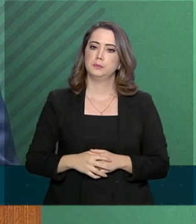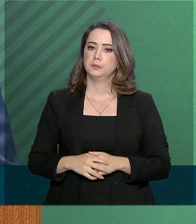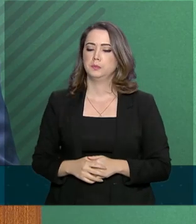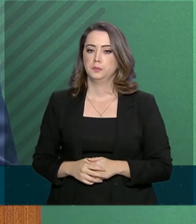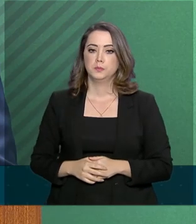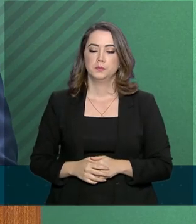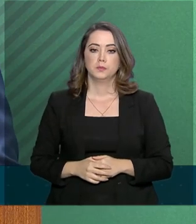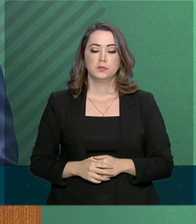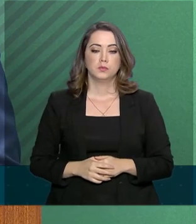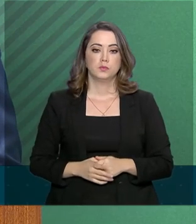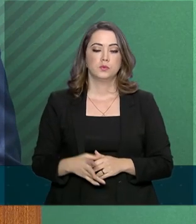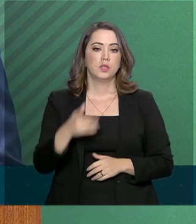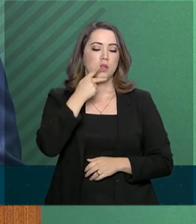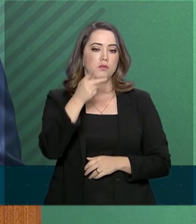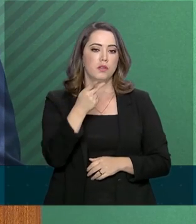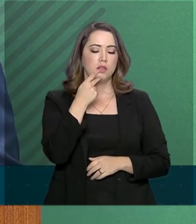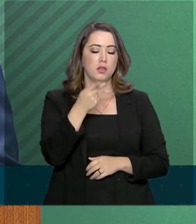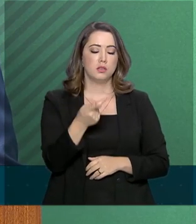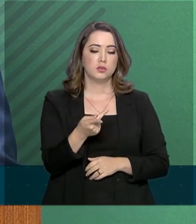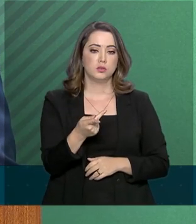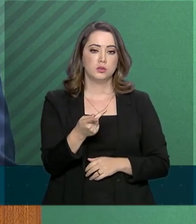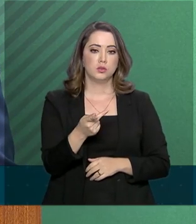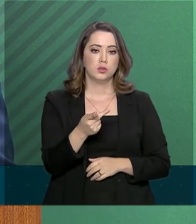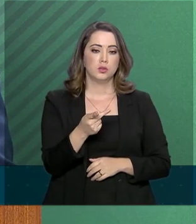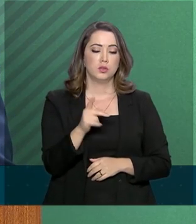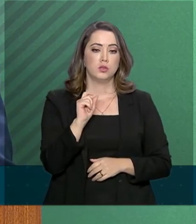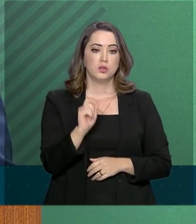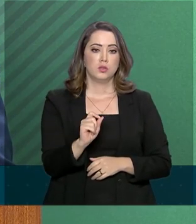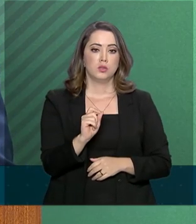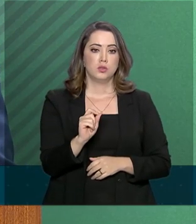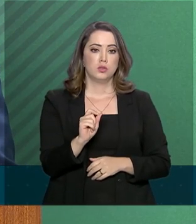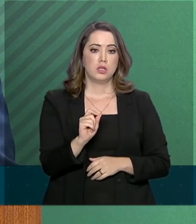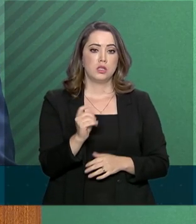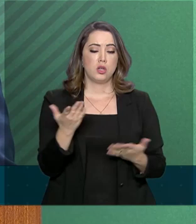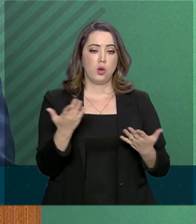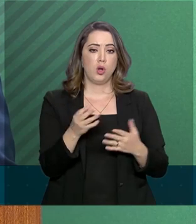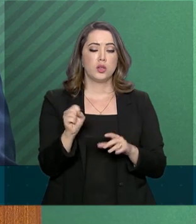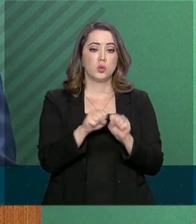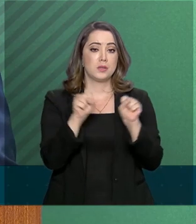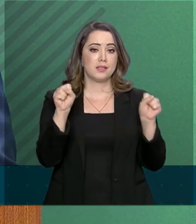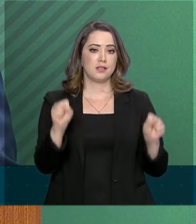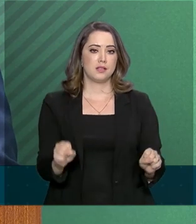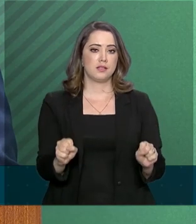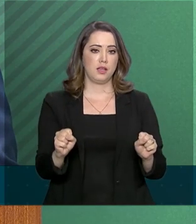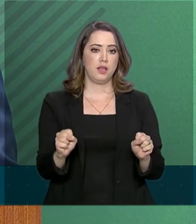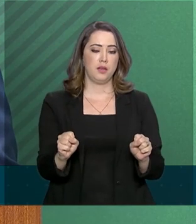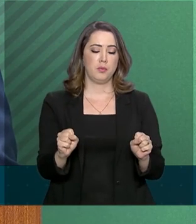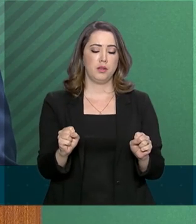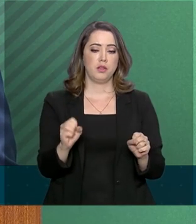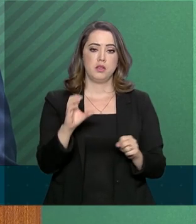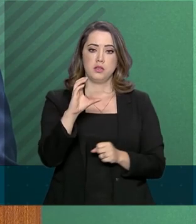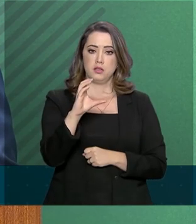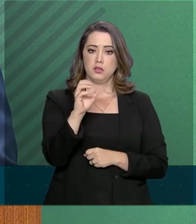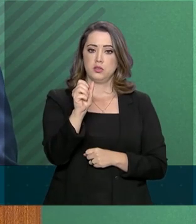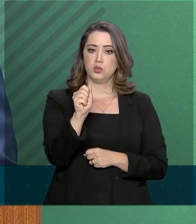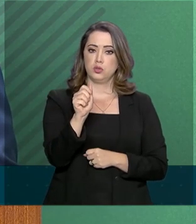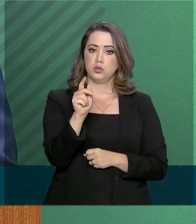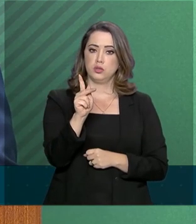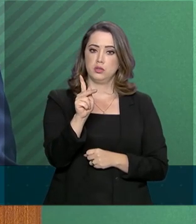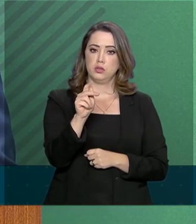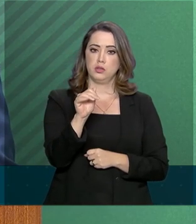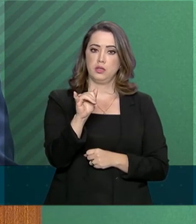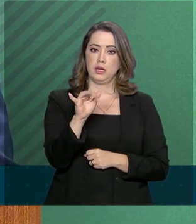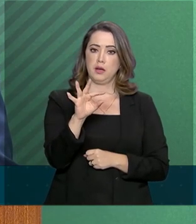em relação à inclusão do sistema de capitalização a idéia da equipe da secretaria de